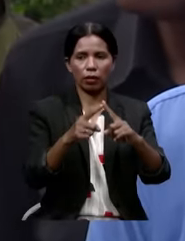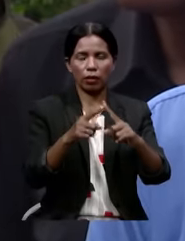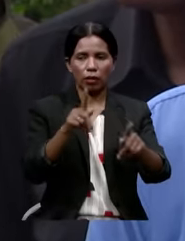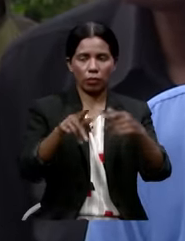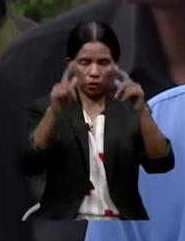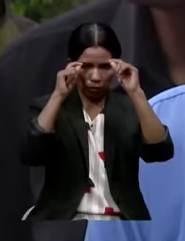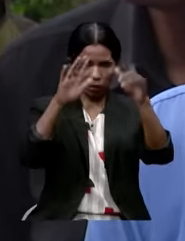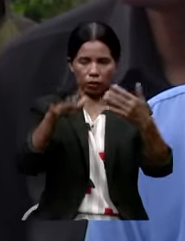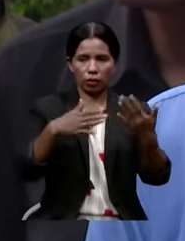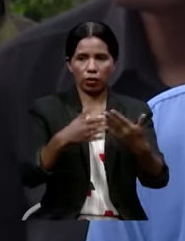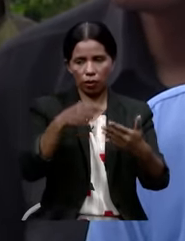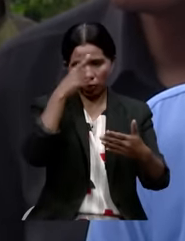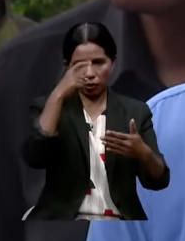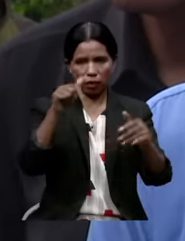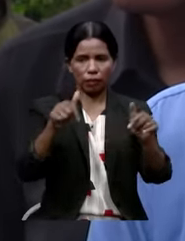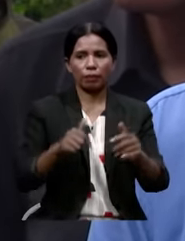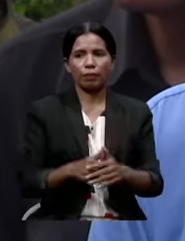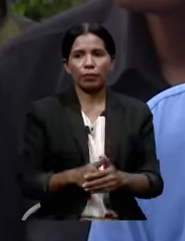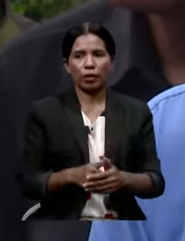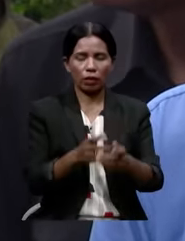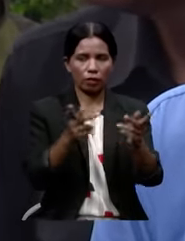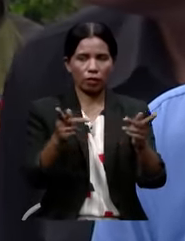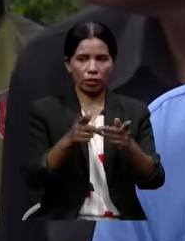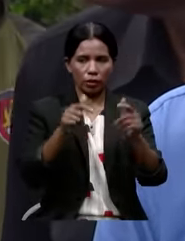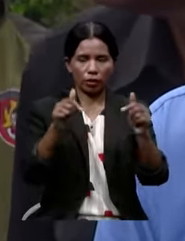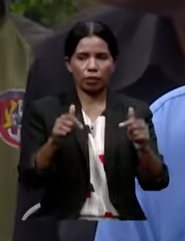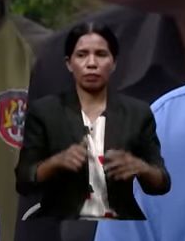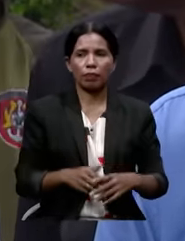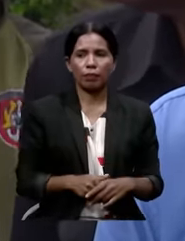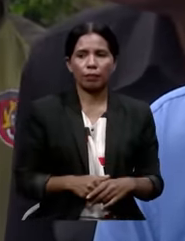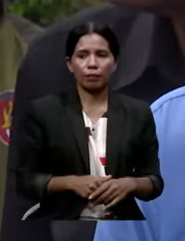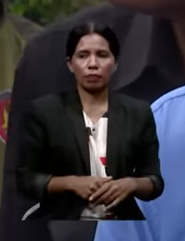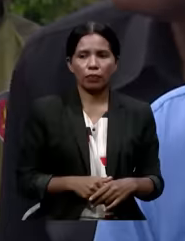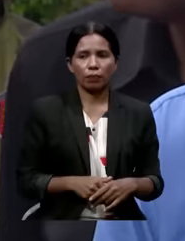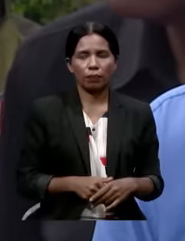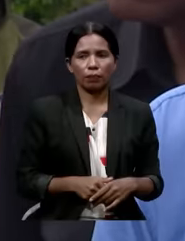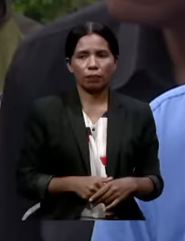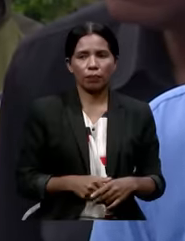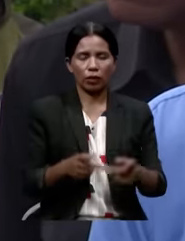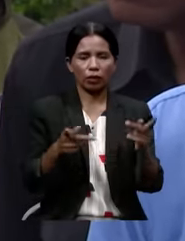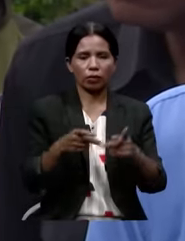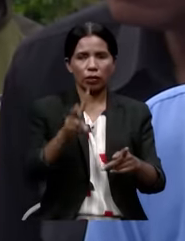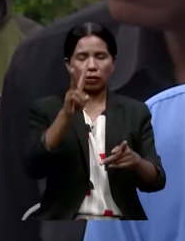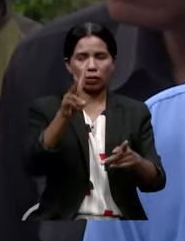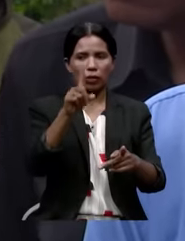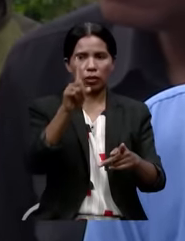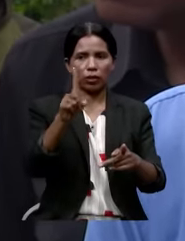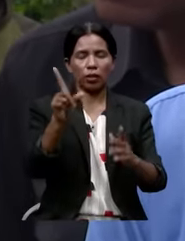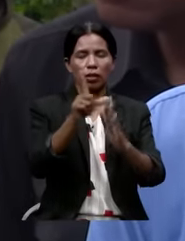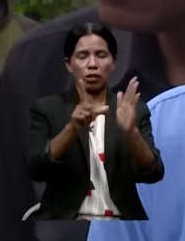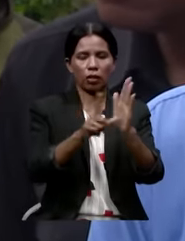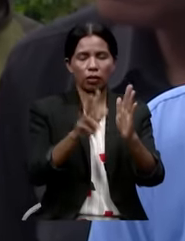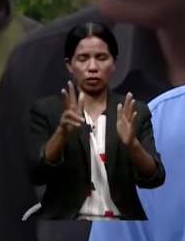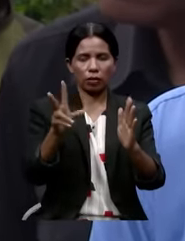Timor Leste toma também fatin de nene ia fatin rua ida decreto lei